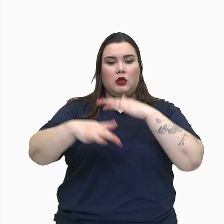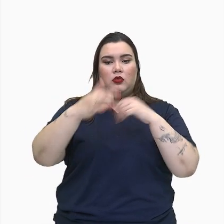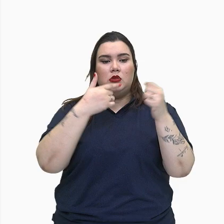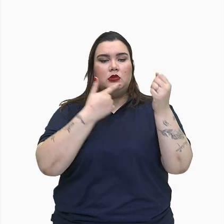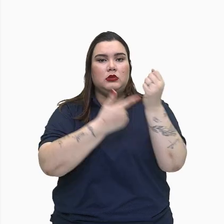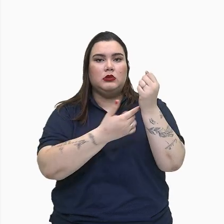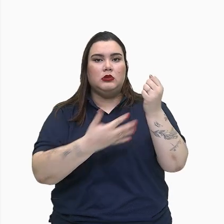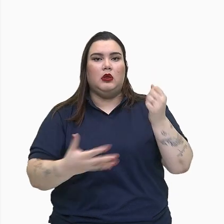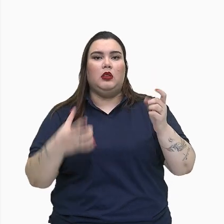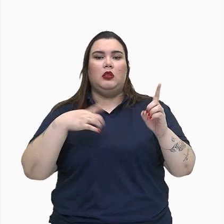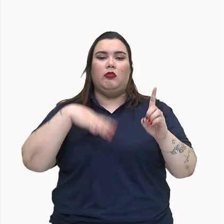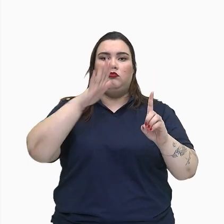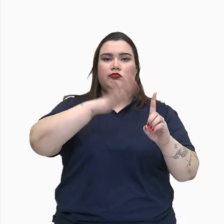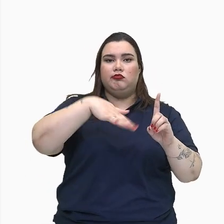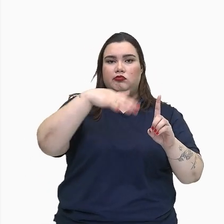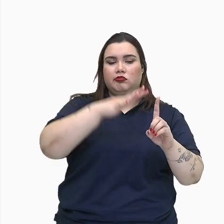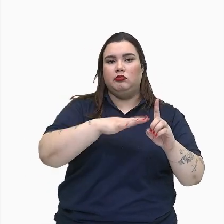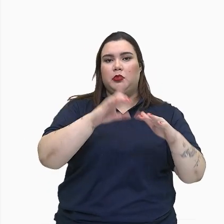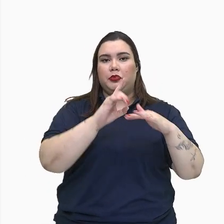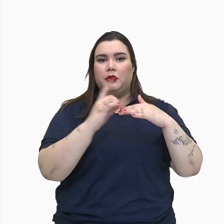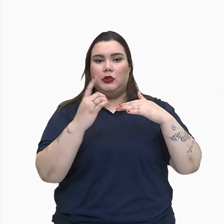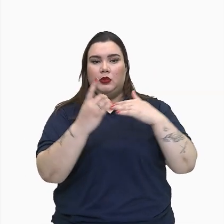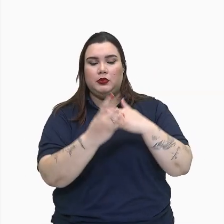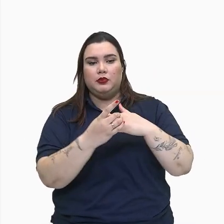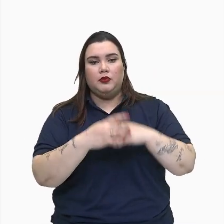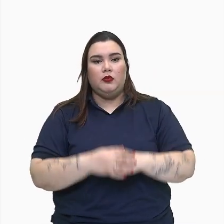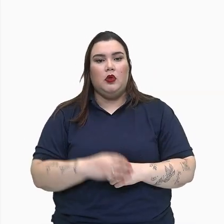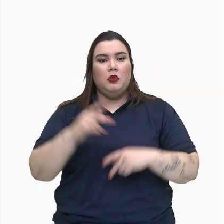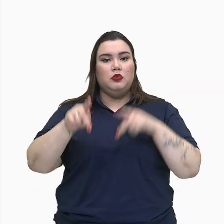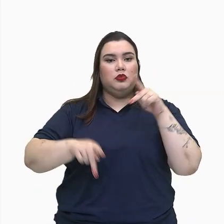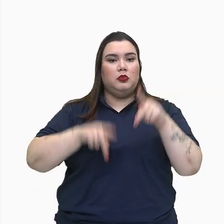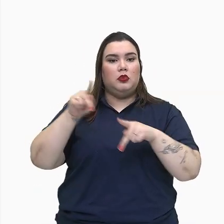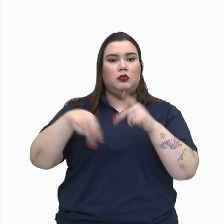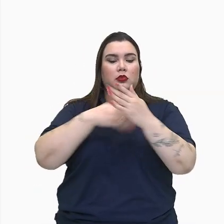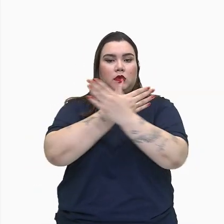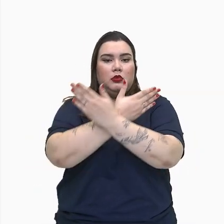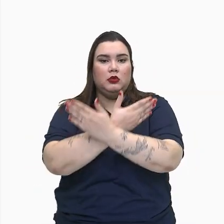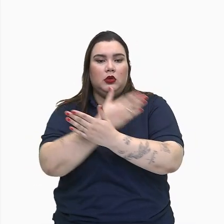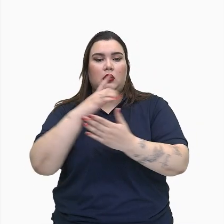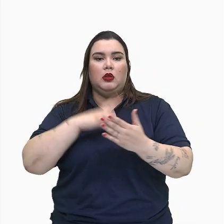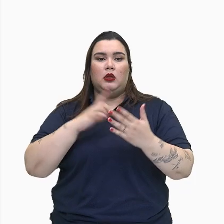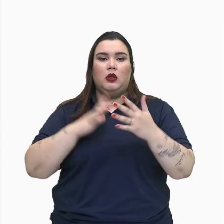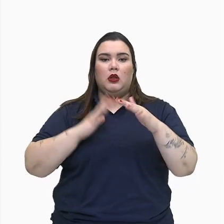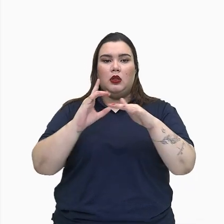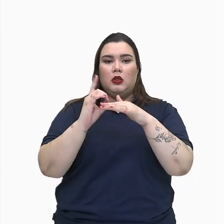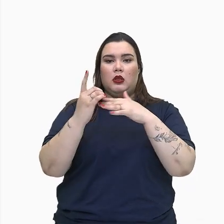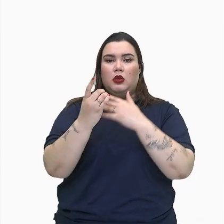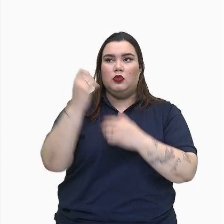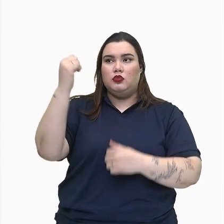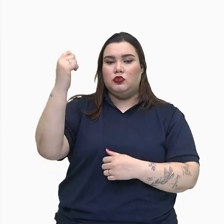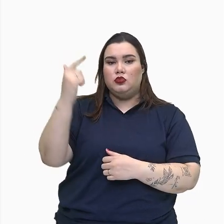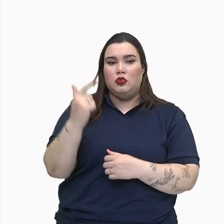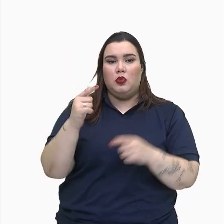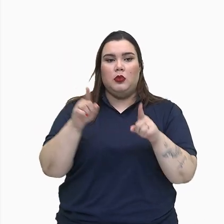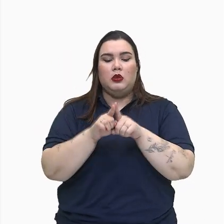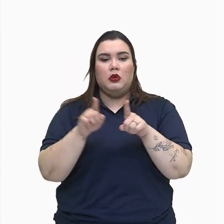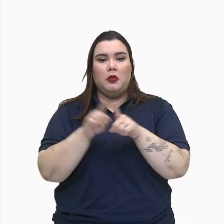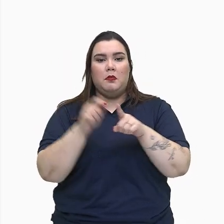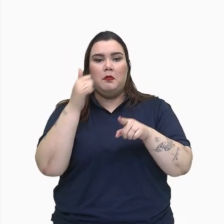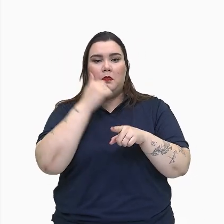para agradar aos deuses. Enquanto os incas veneravam Inti, que é o deus sol, e